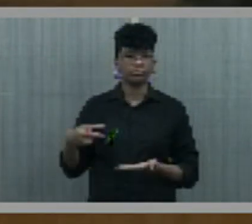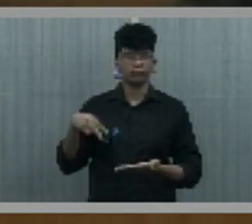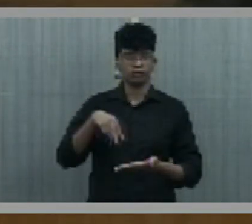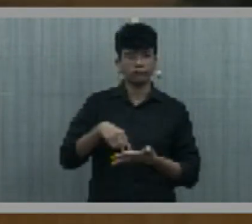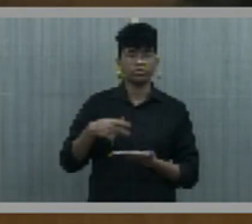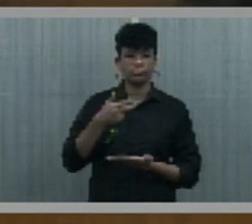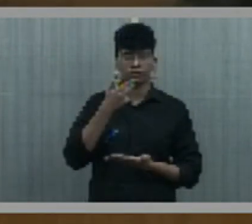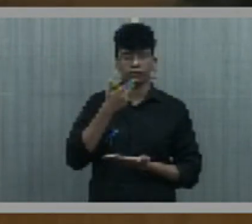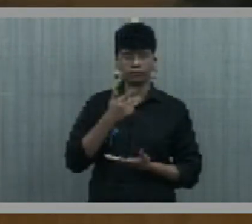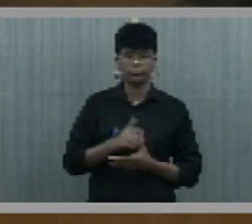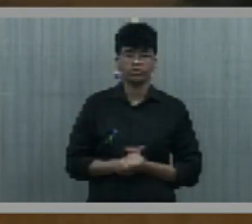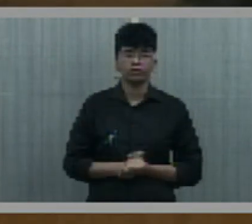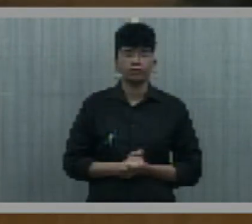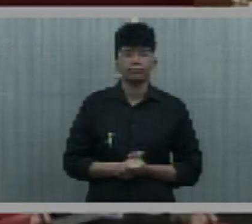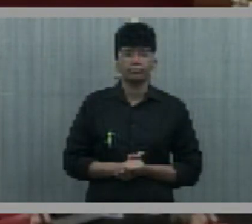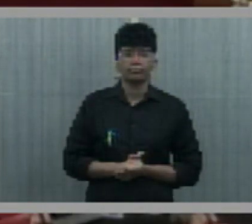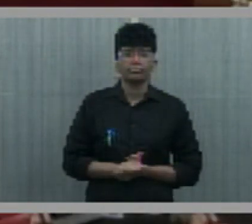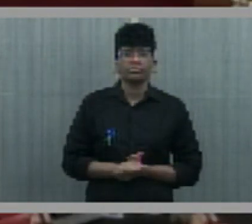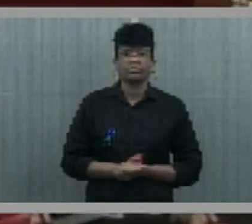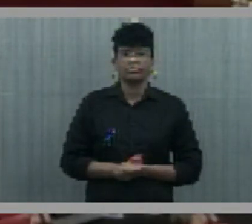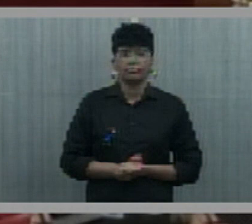palavra.